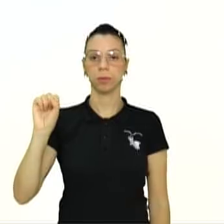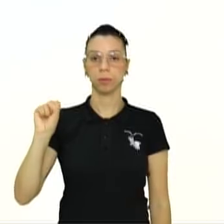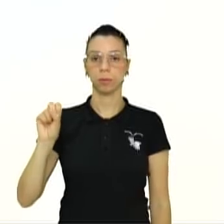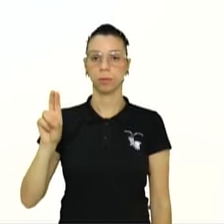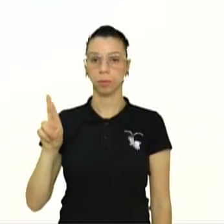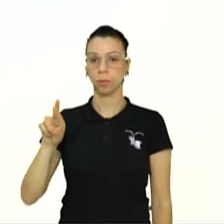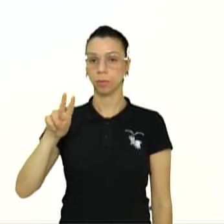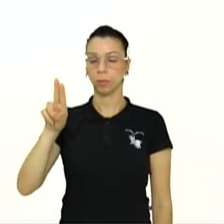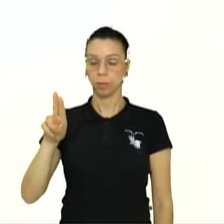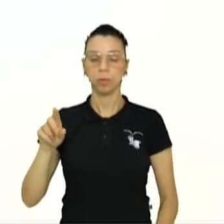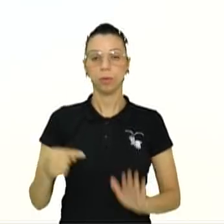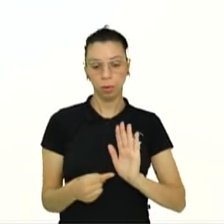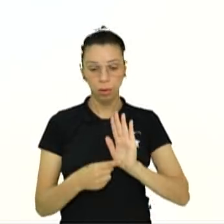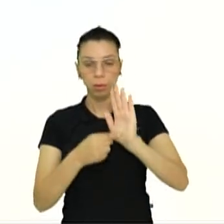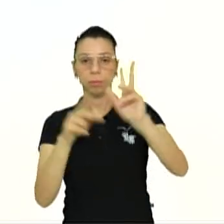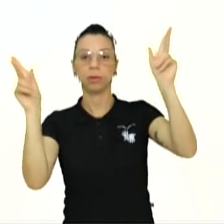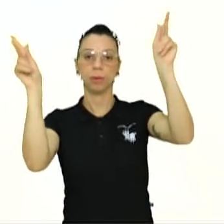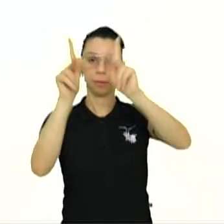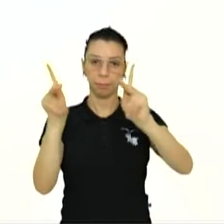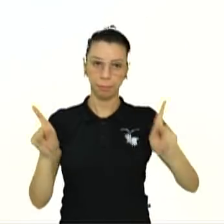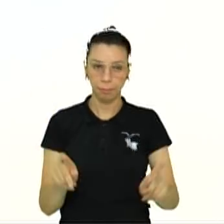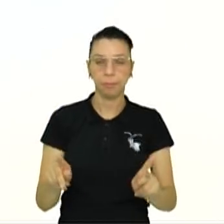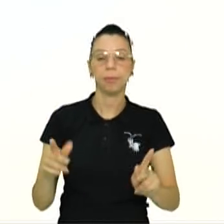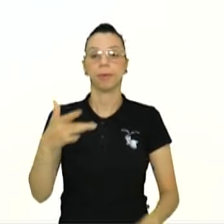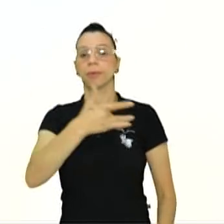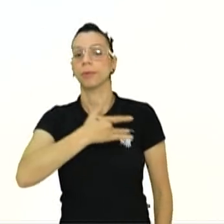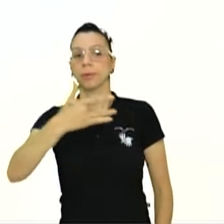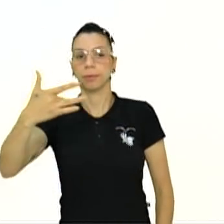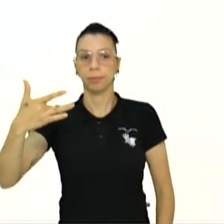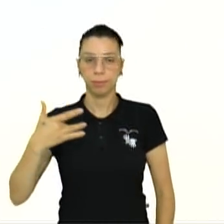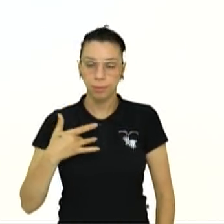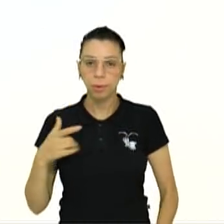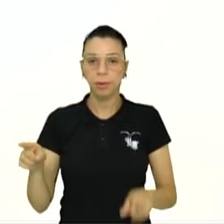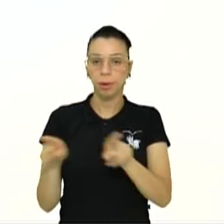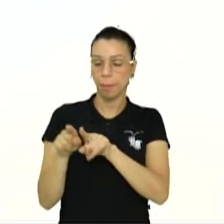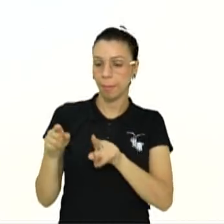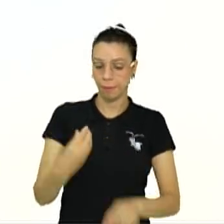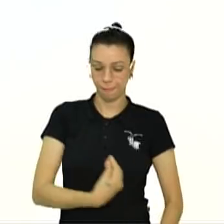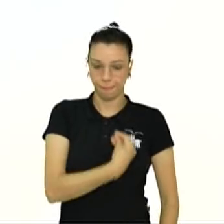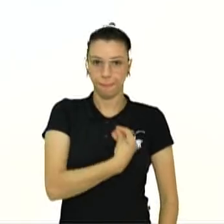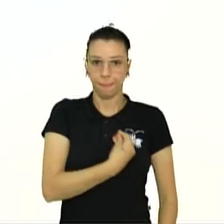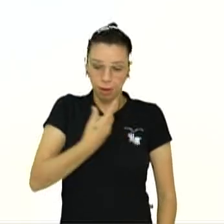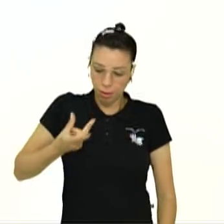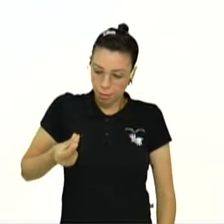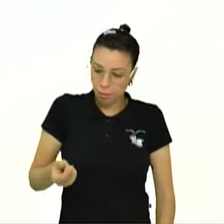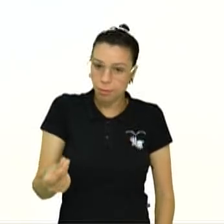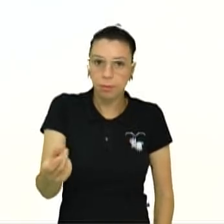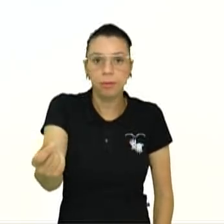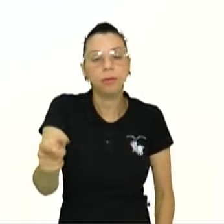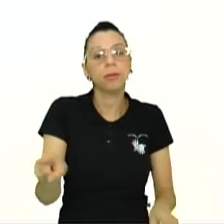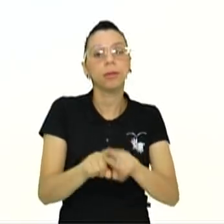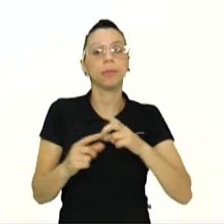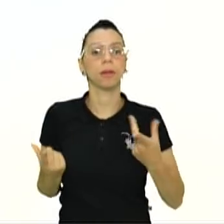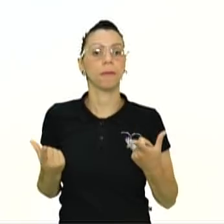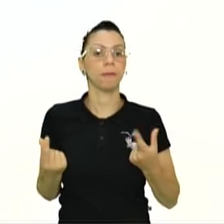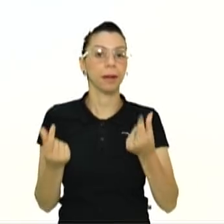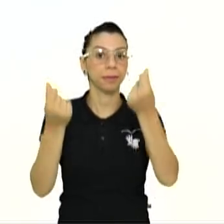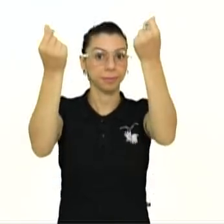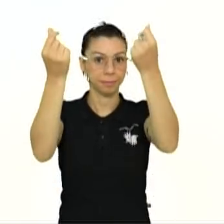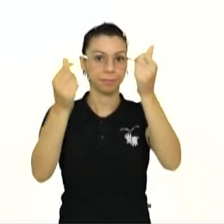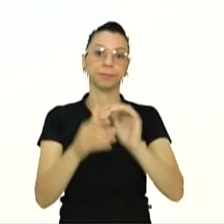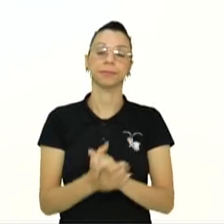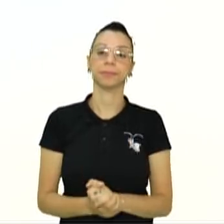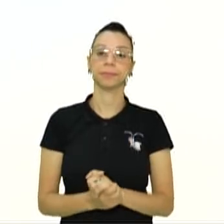Ela representa a paz, a saúde e a longevidade e a fortuna.